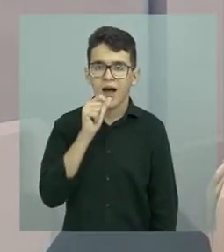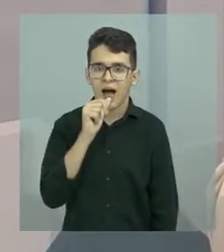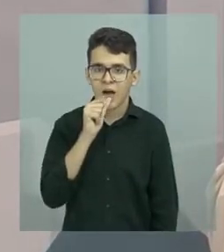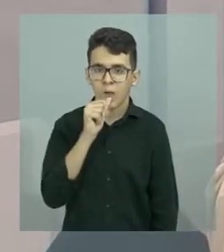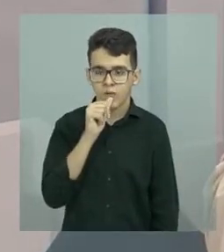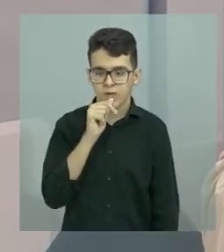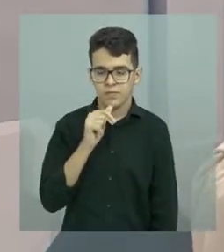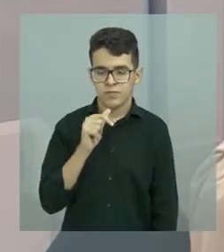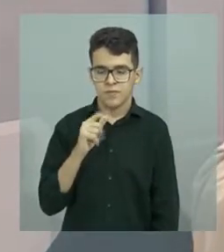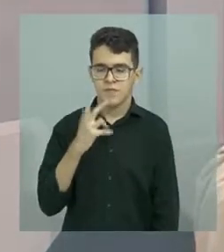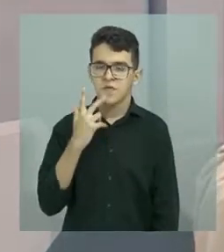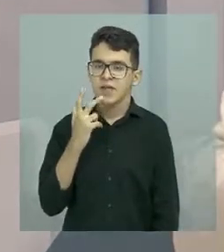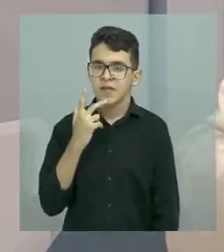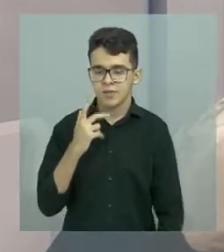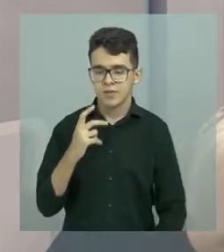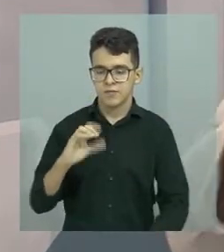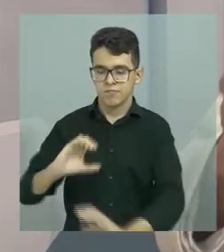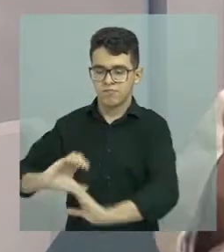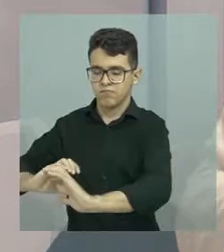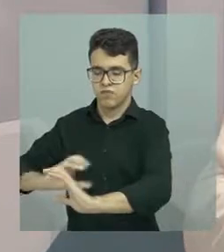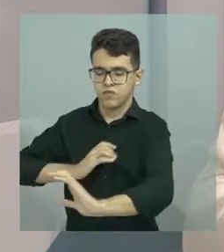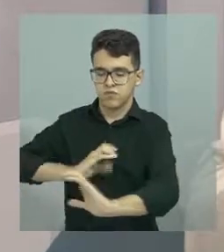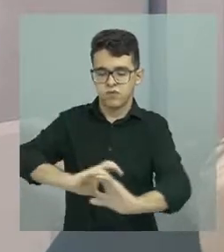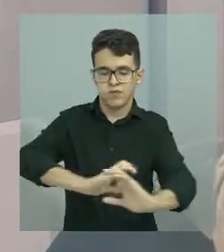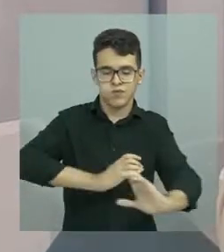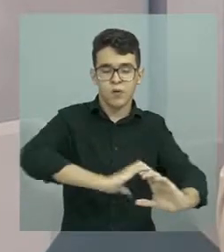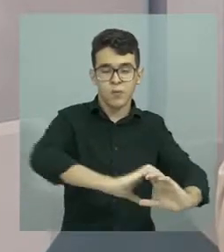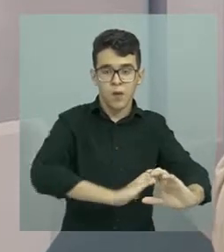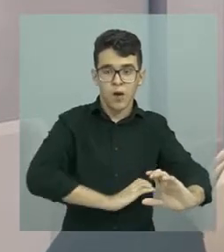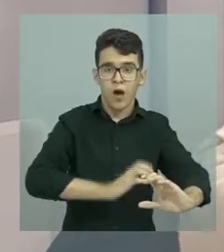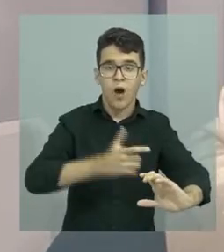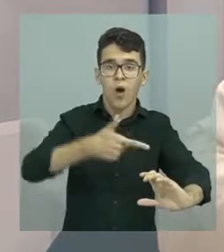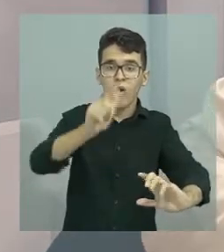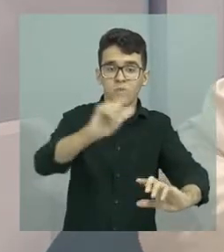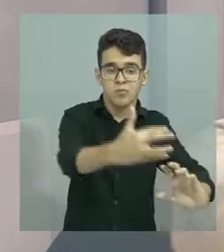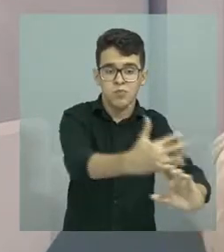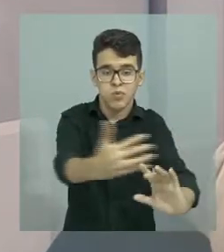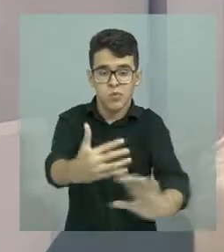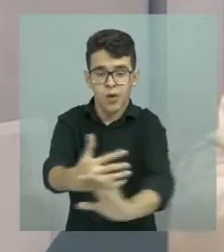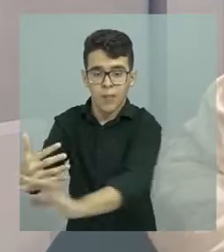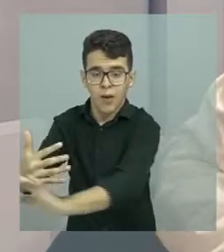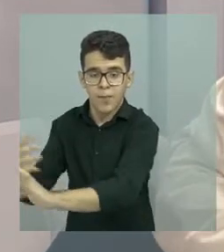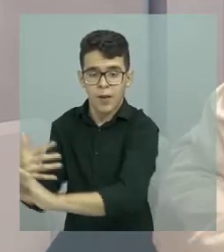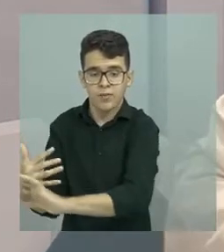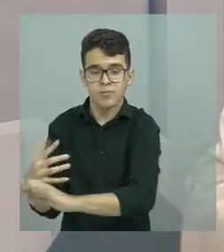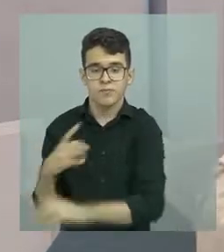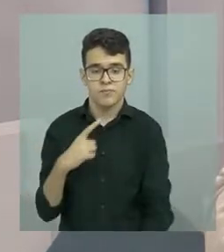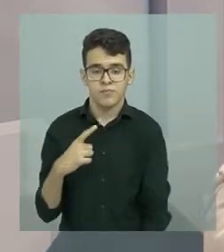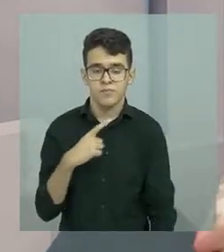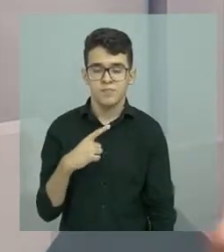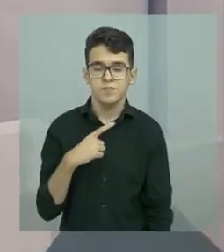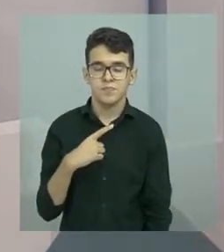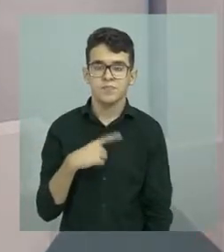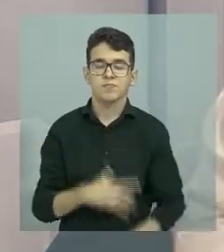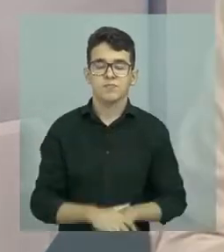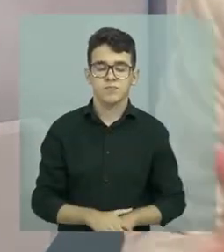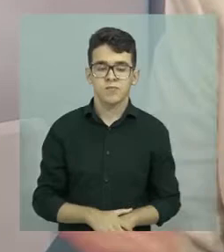metropolitana, tá? Vem desde o Castanhão, né, que não é região metropolitana, mas tem outros